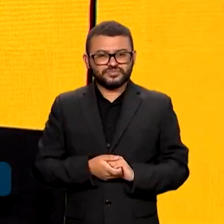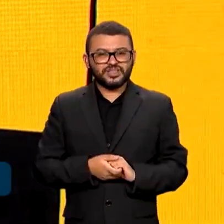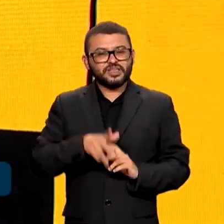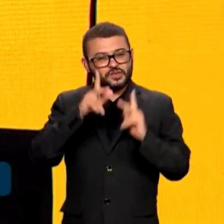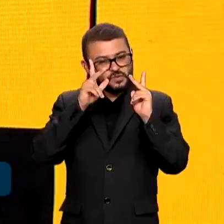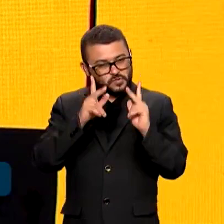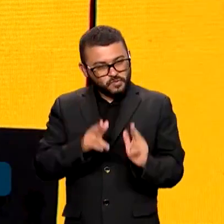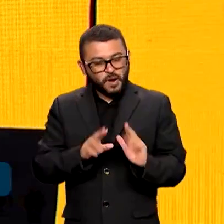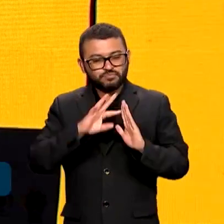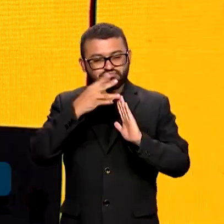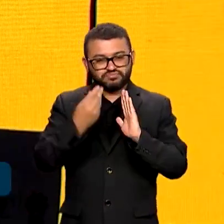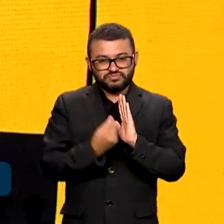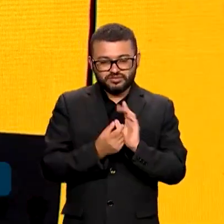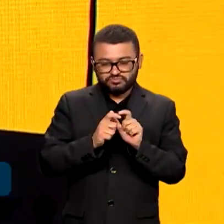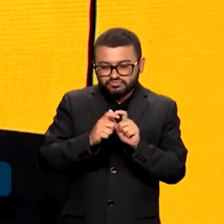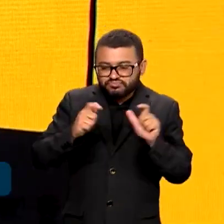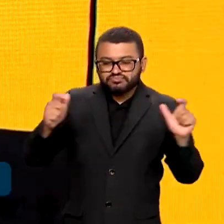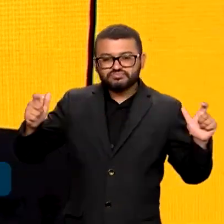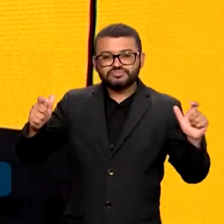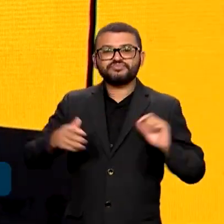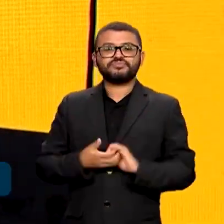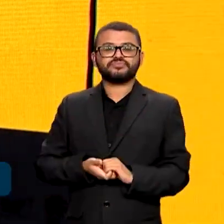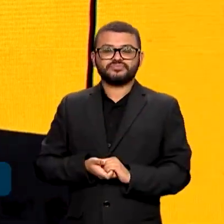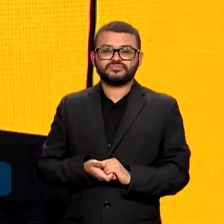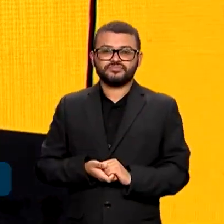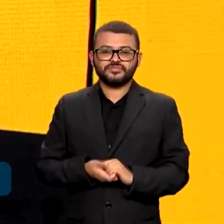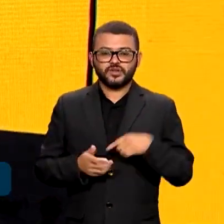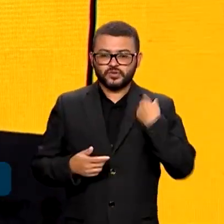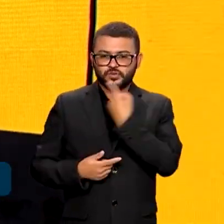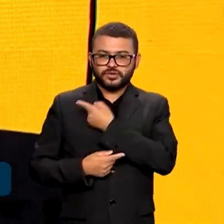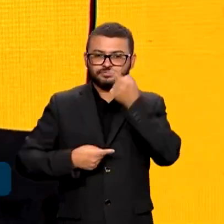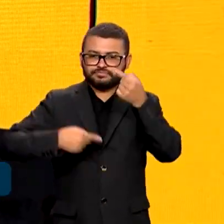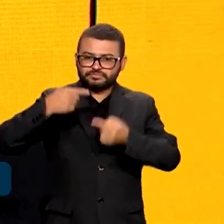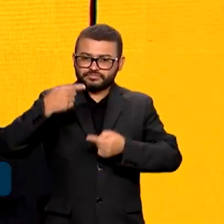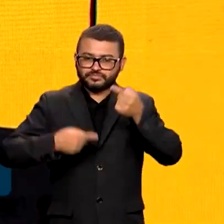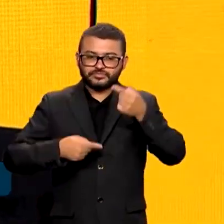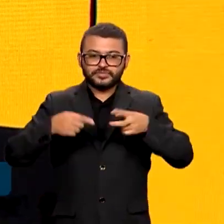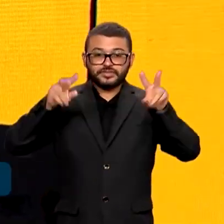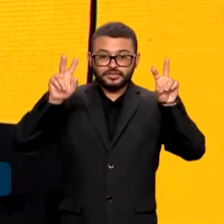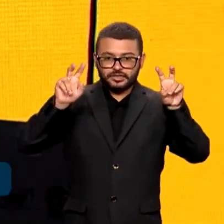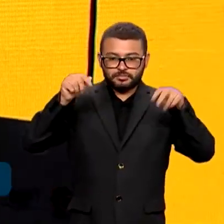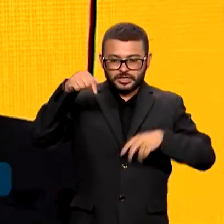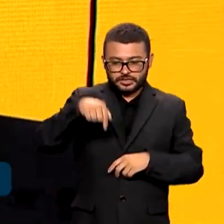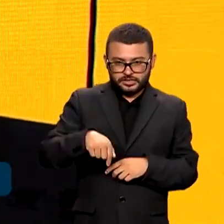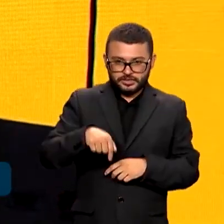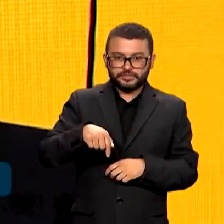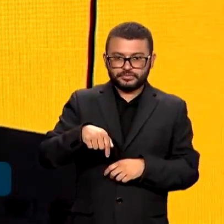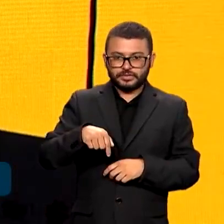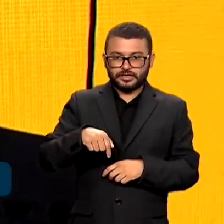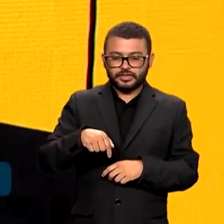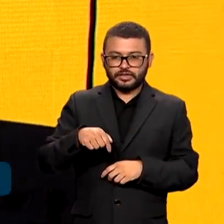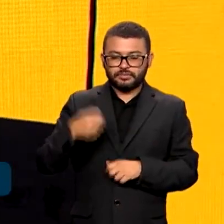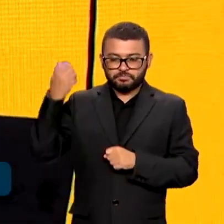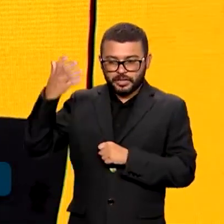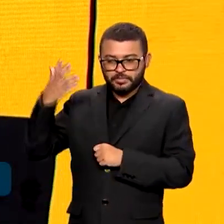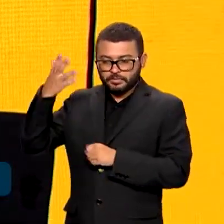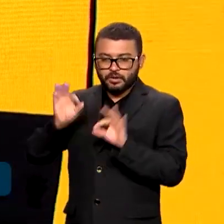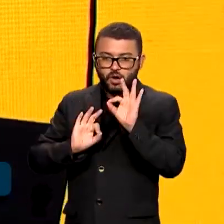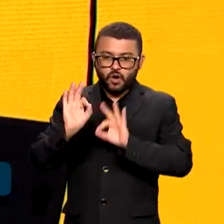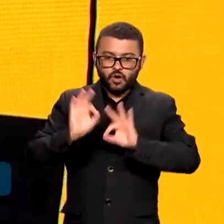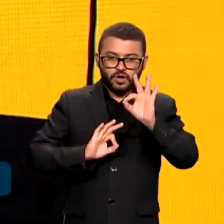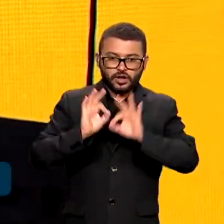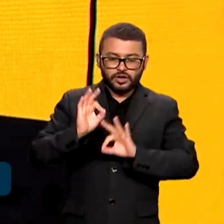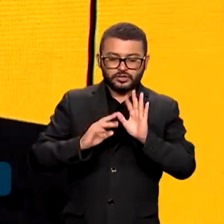da Amazônia. E esse debate que vai ser tratado aqui será